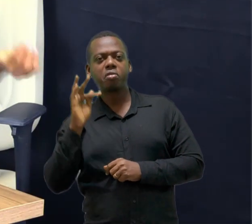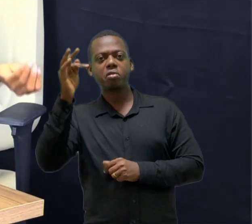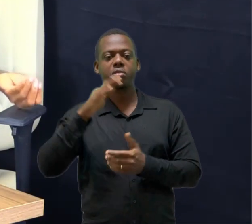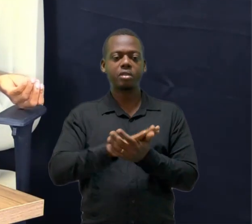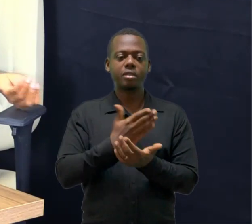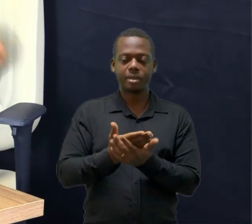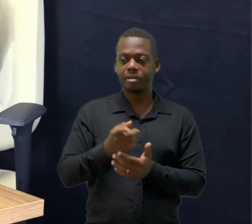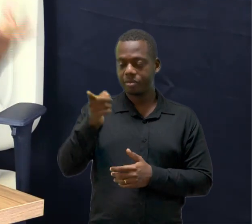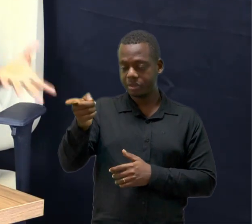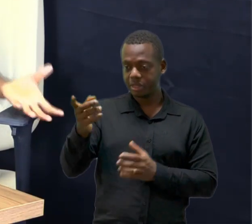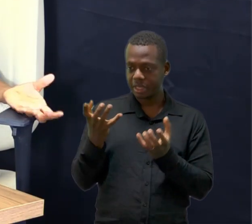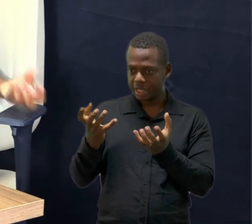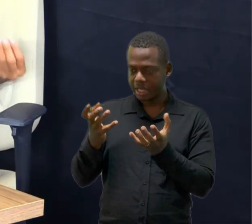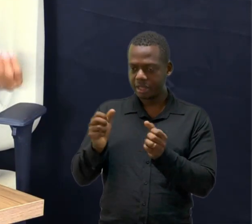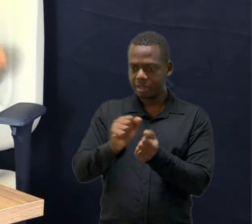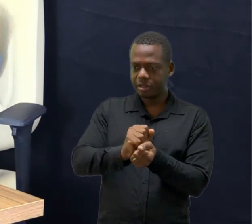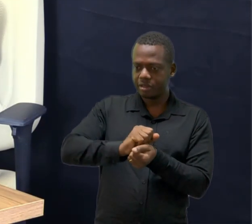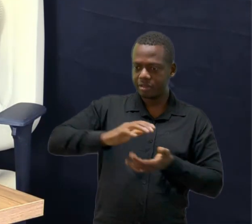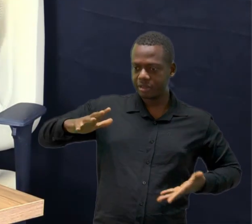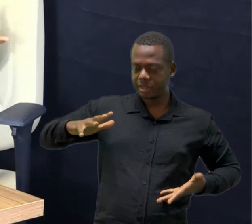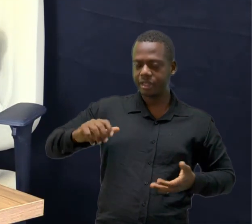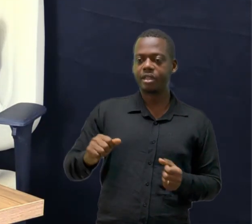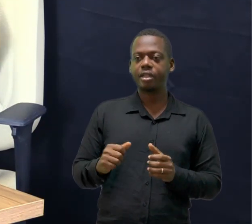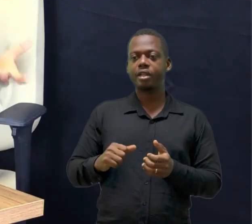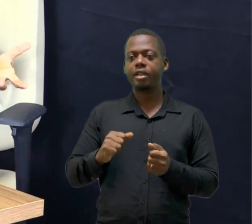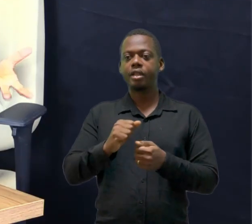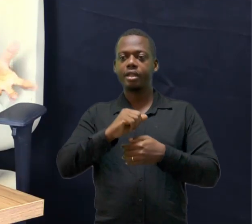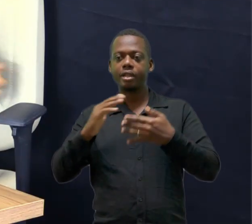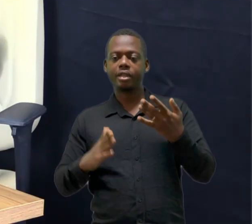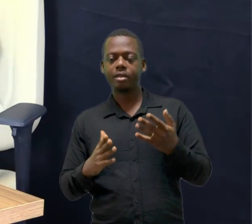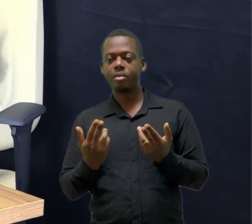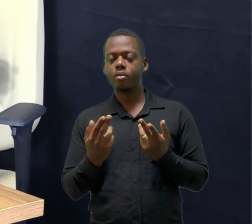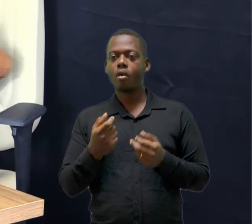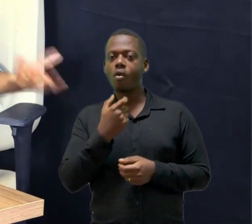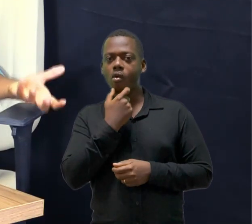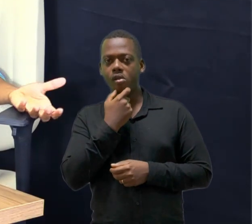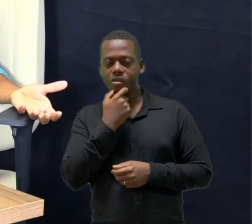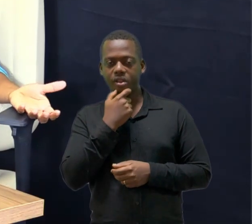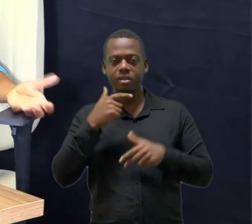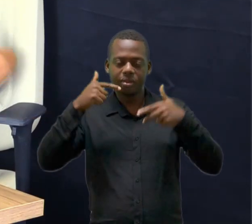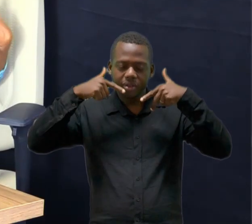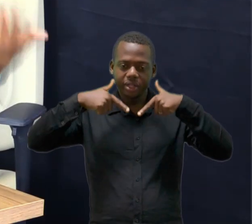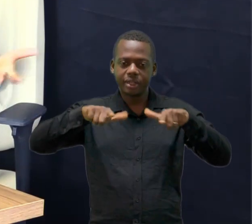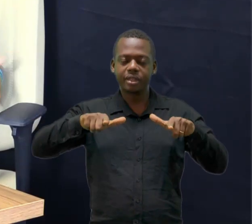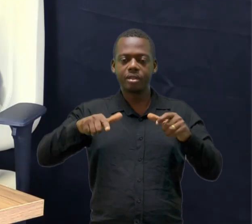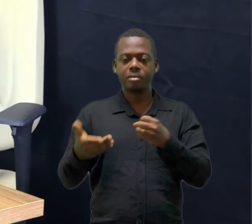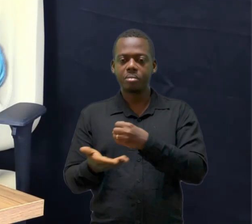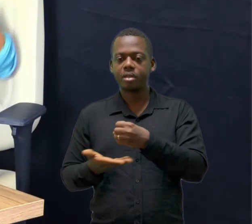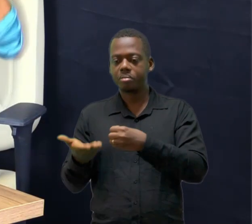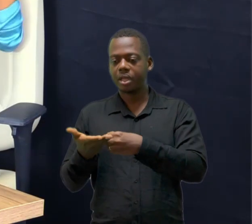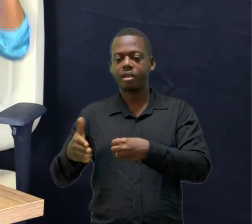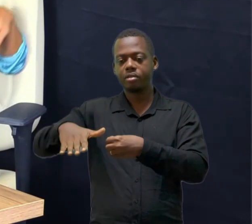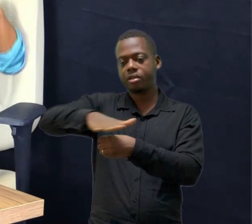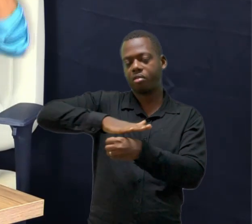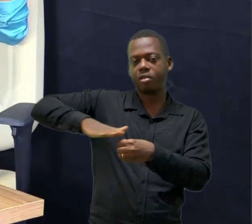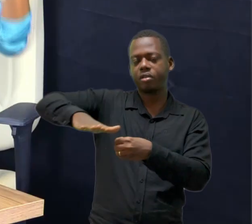que quer fluir, Libras é uma língua, assim como o inglês. Né? O inglês nós temos básico, intermediário, avançado, e